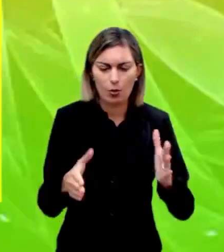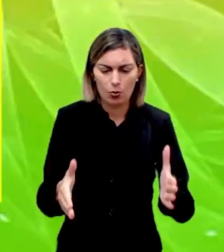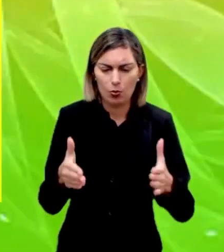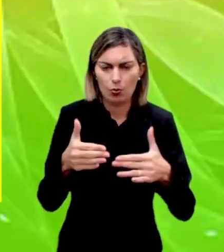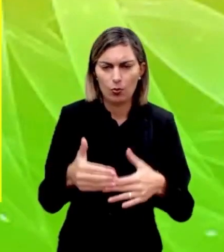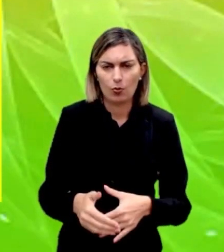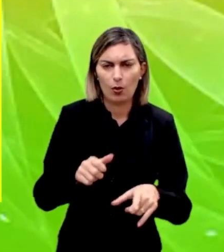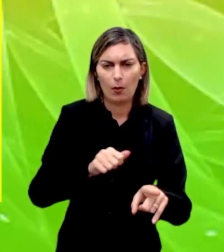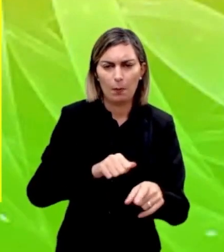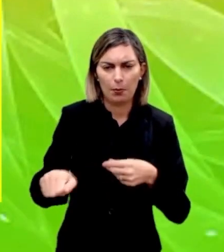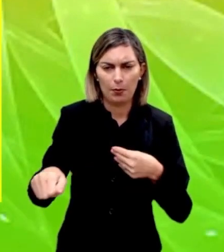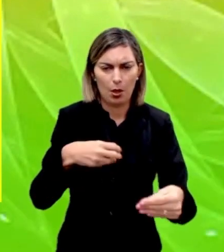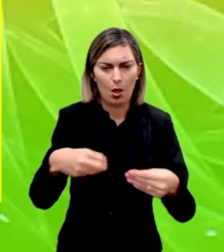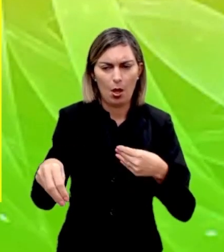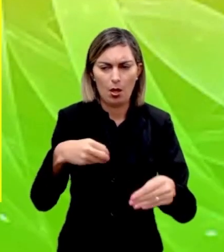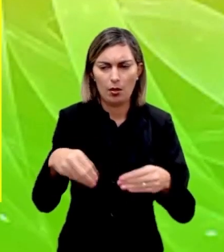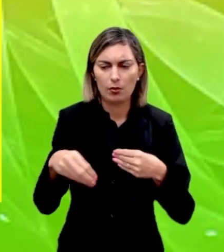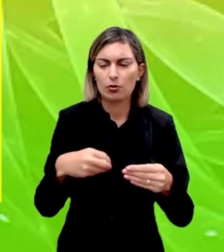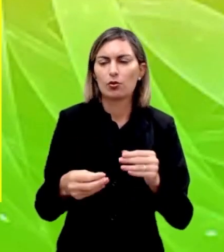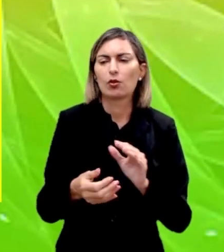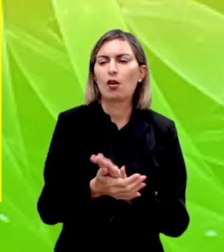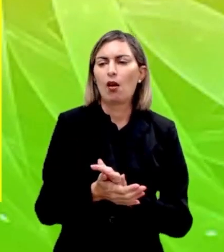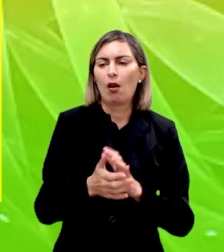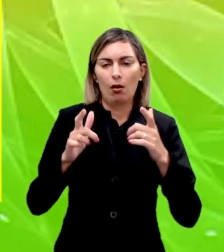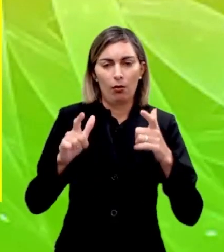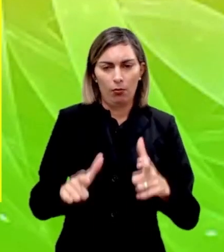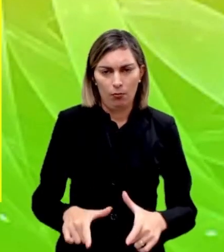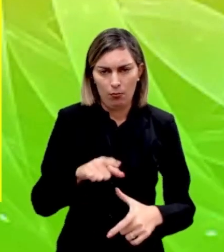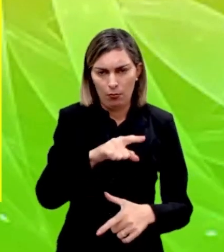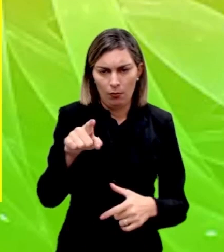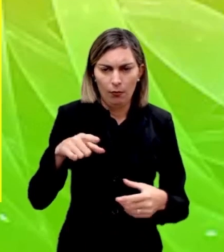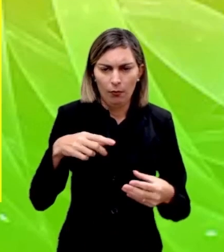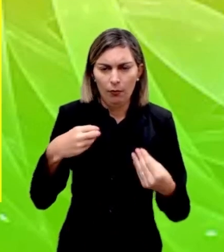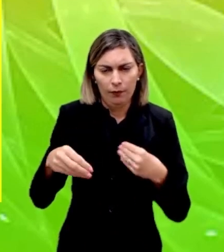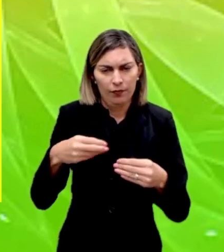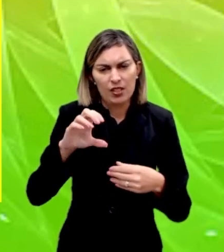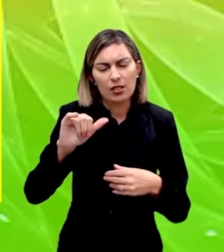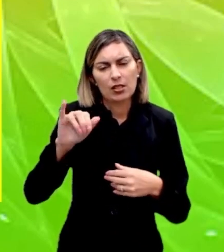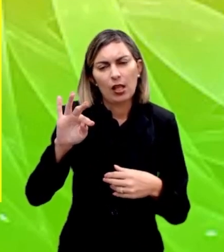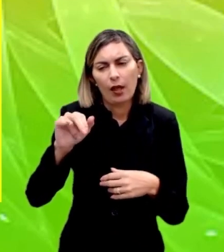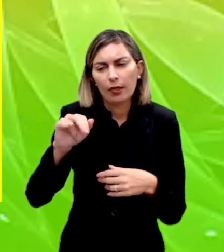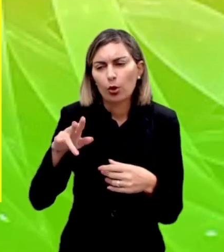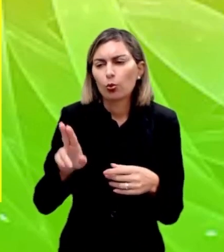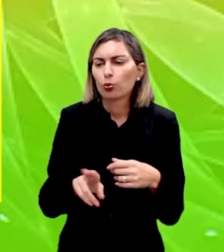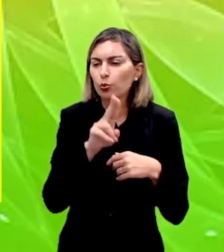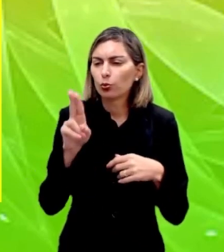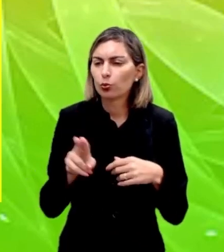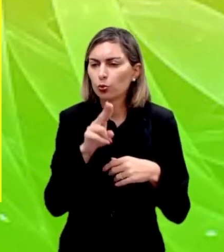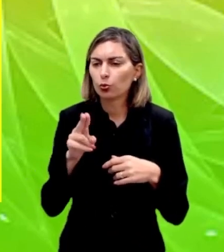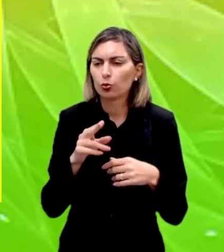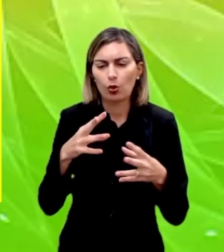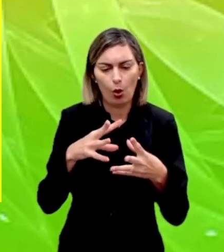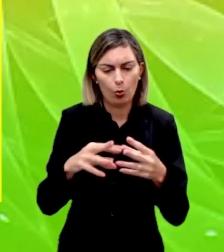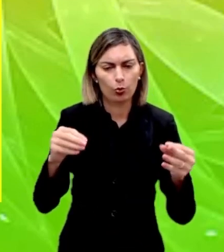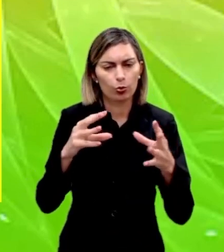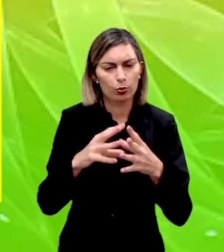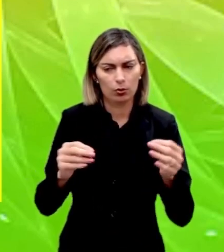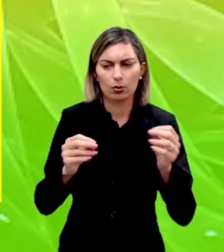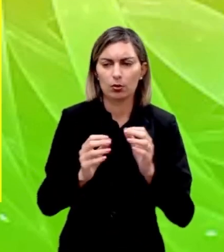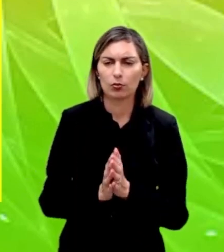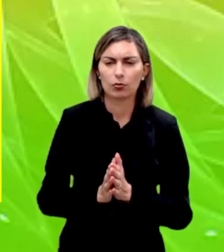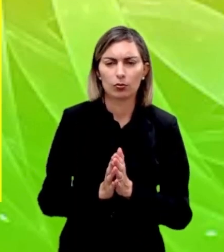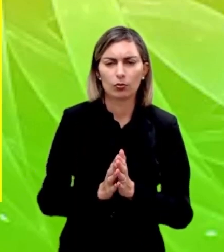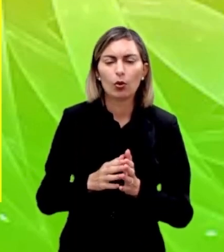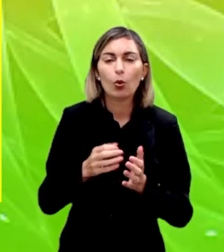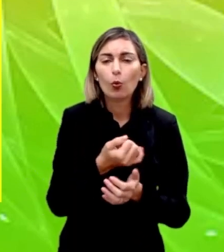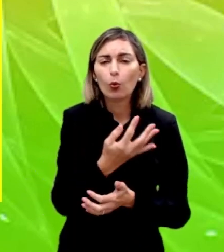de plástico. No lugar de tecido sintético, utilize algodão.